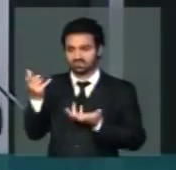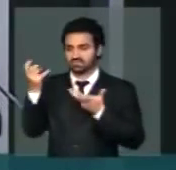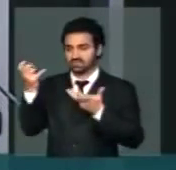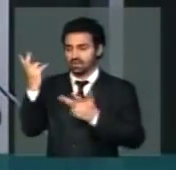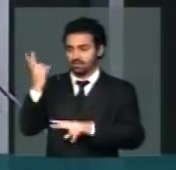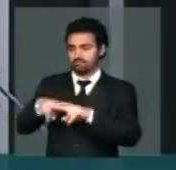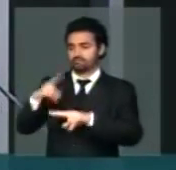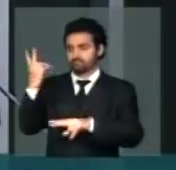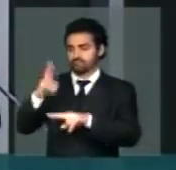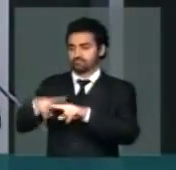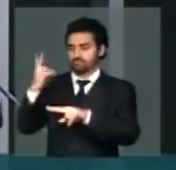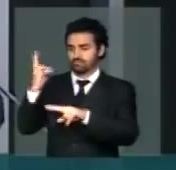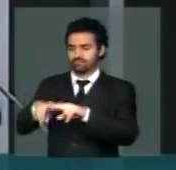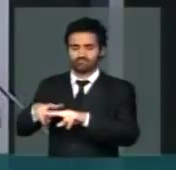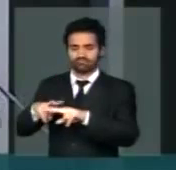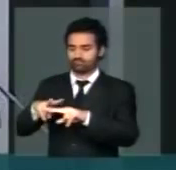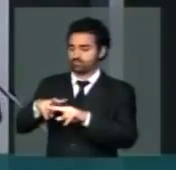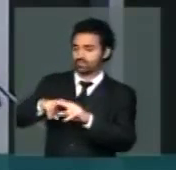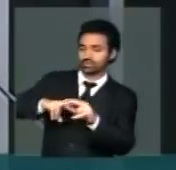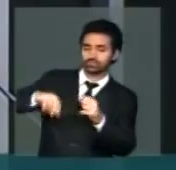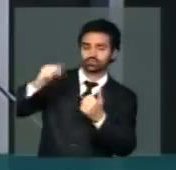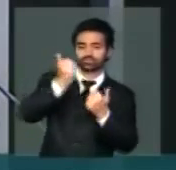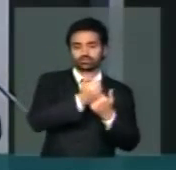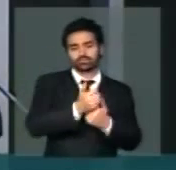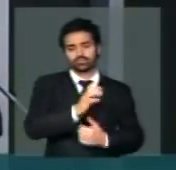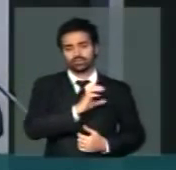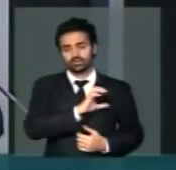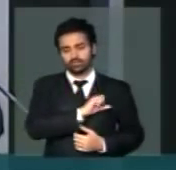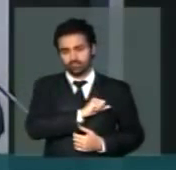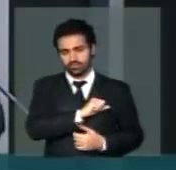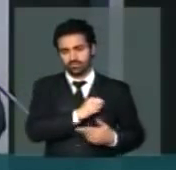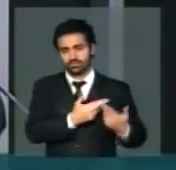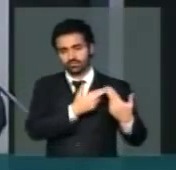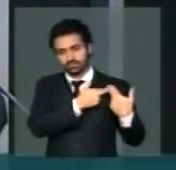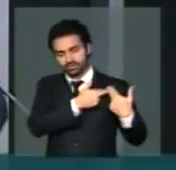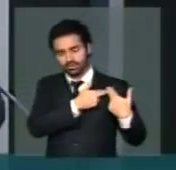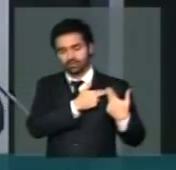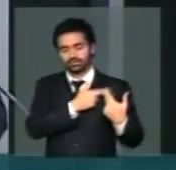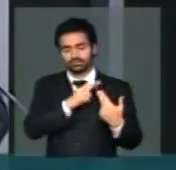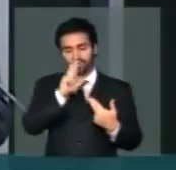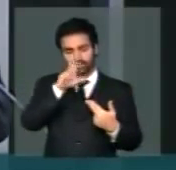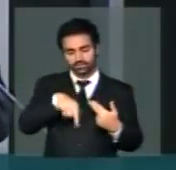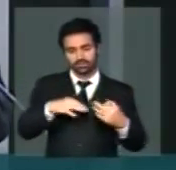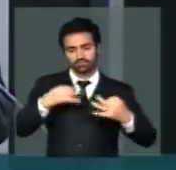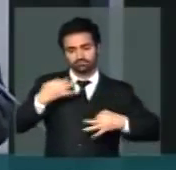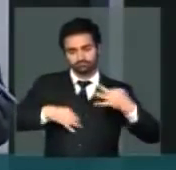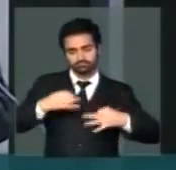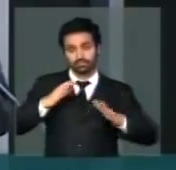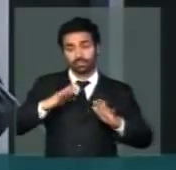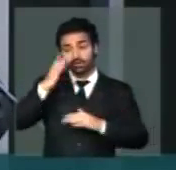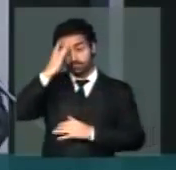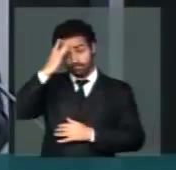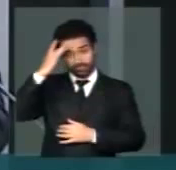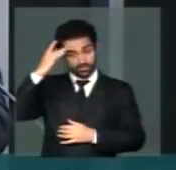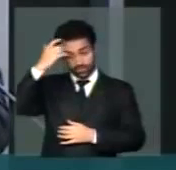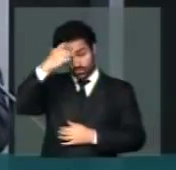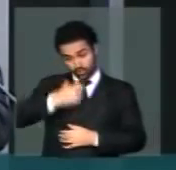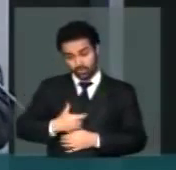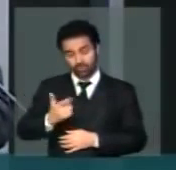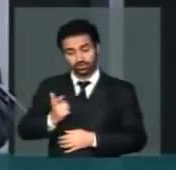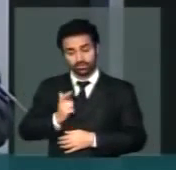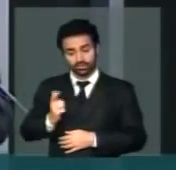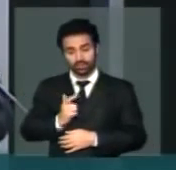para um agir amoroso, responsável e racional. O indivíduo, a pessoa, tem